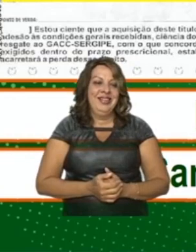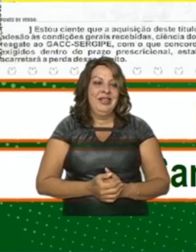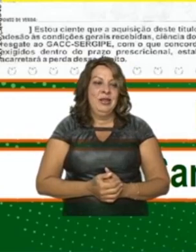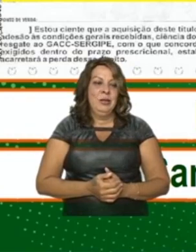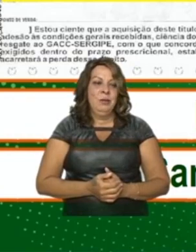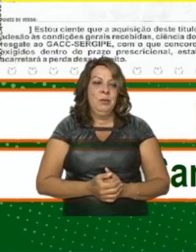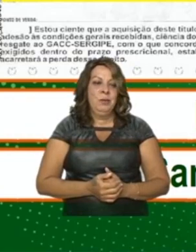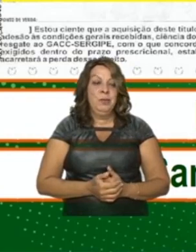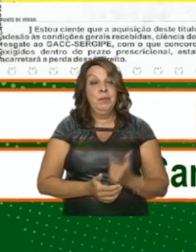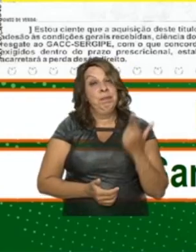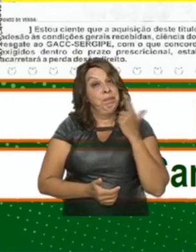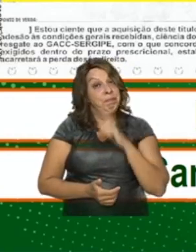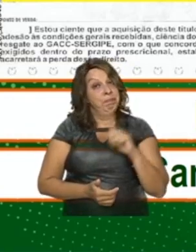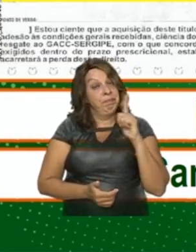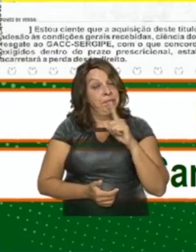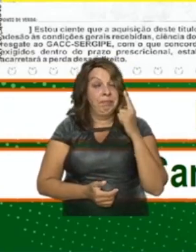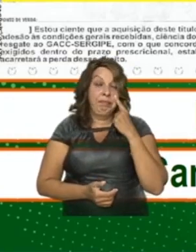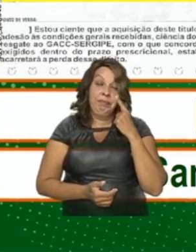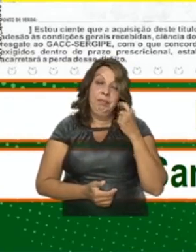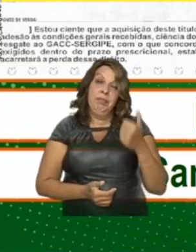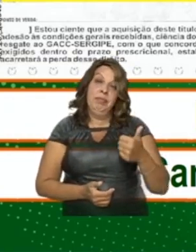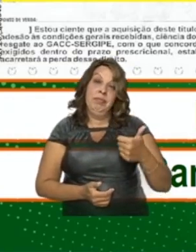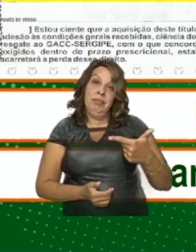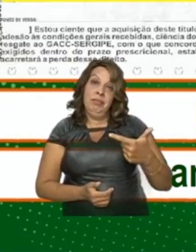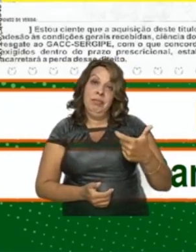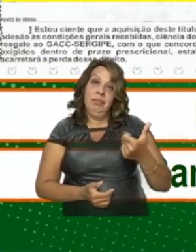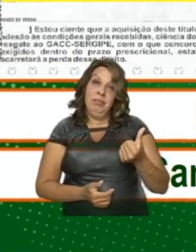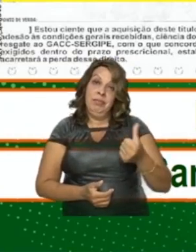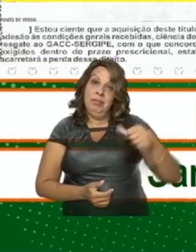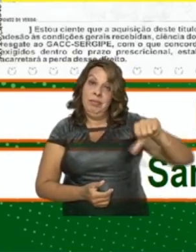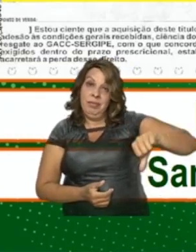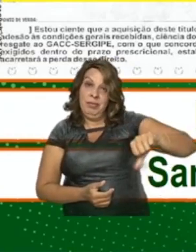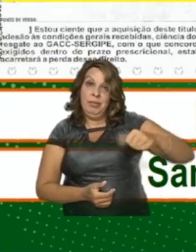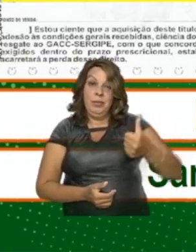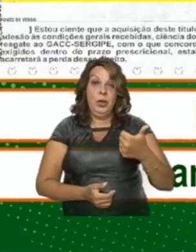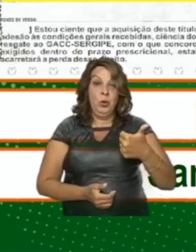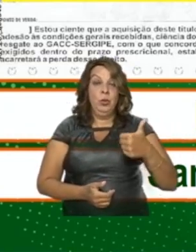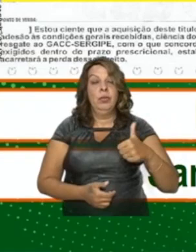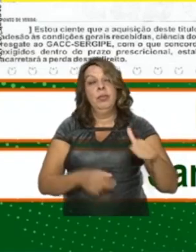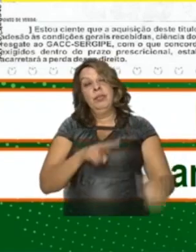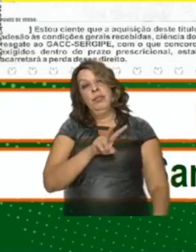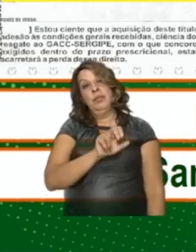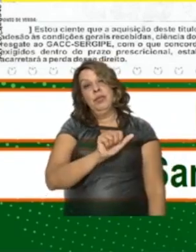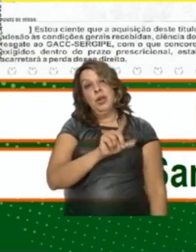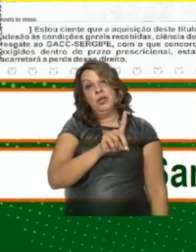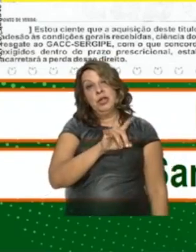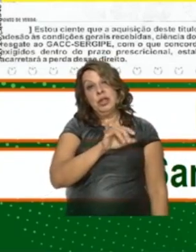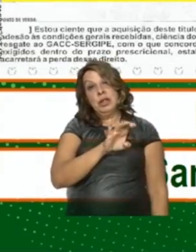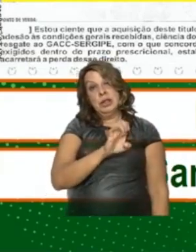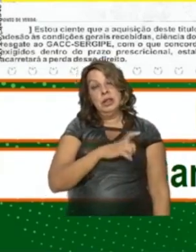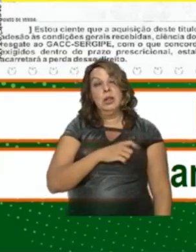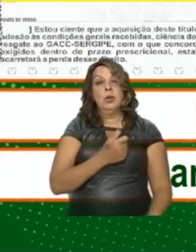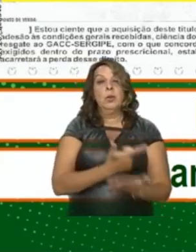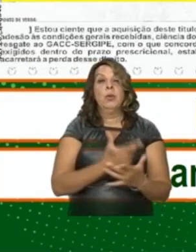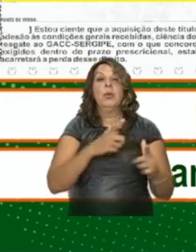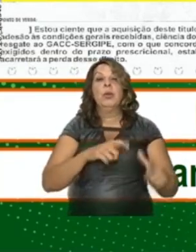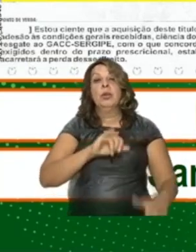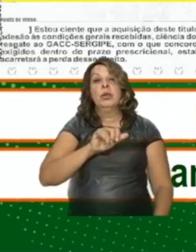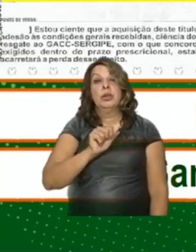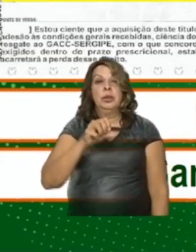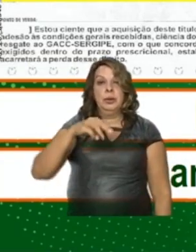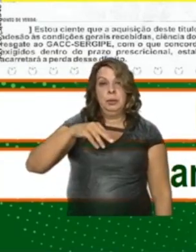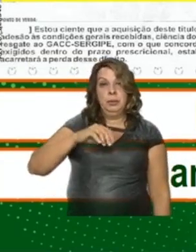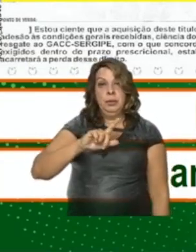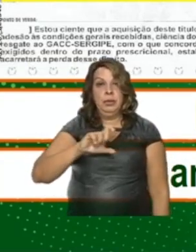Chegamos a mais um contemplado, agora é o número 126961, Valdice Silva da Cruz, adquiriu com a Jamile